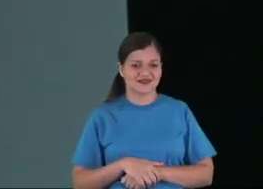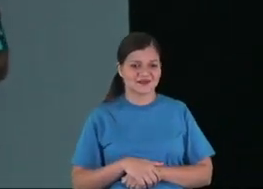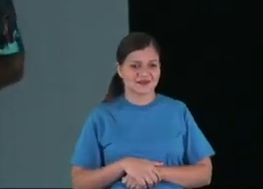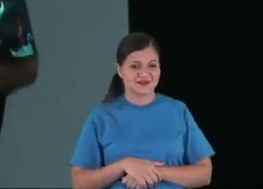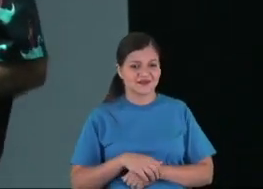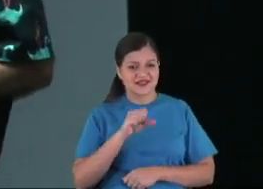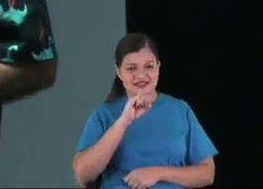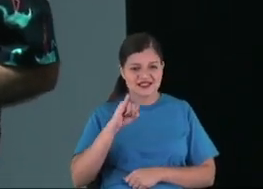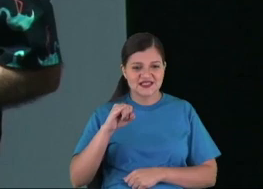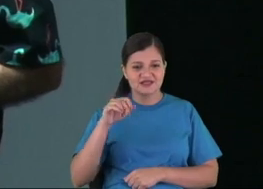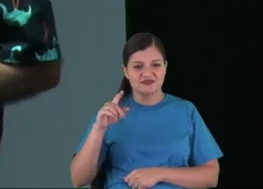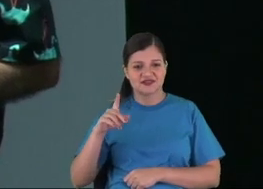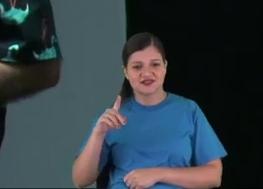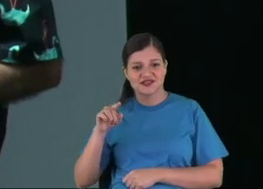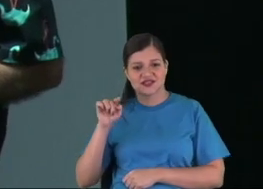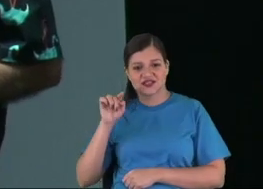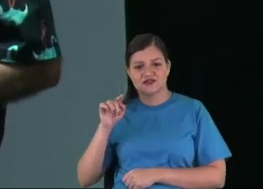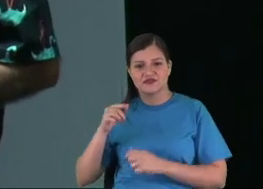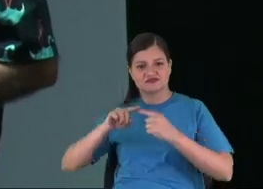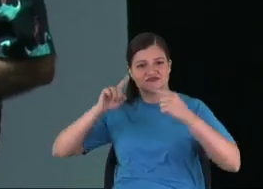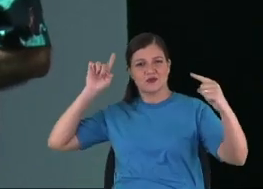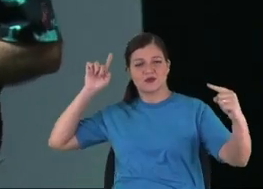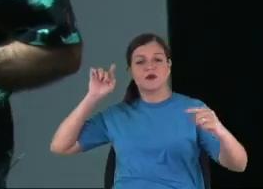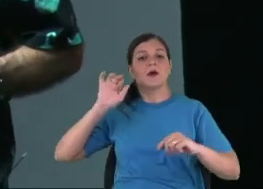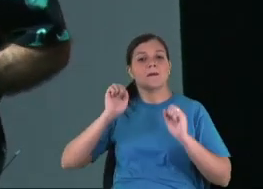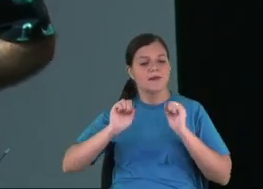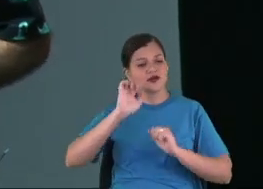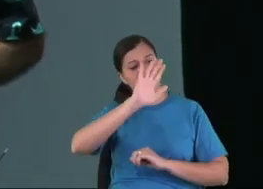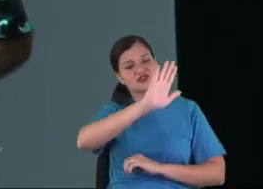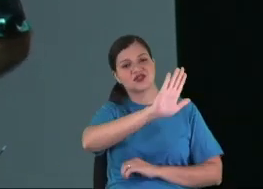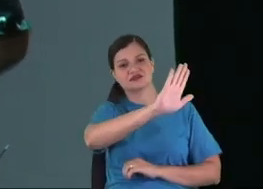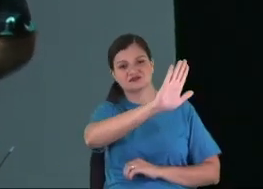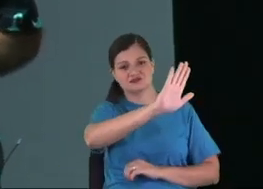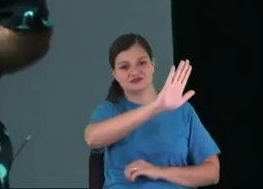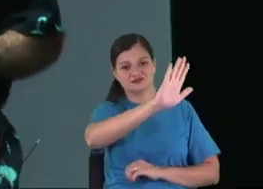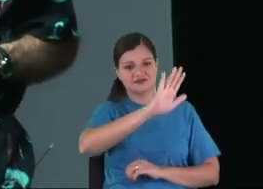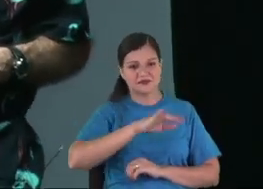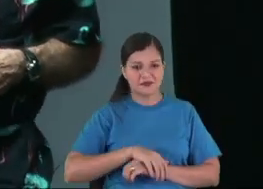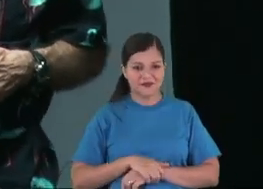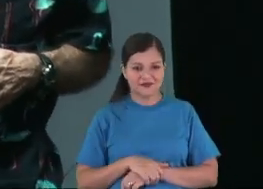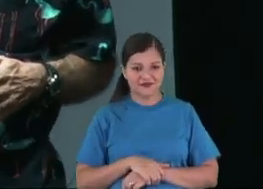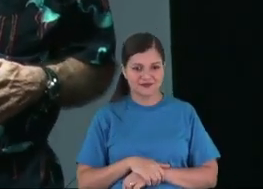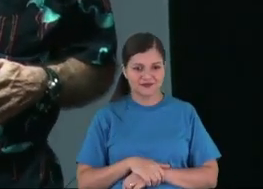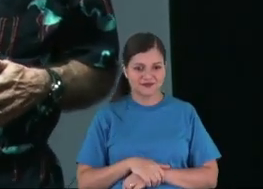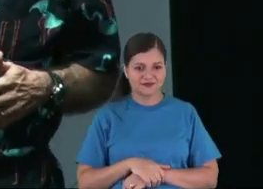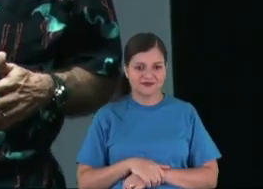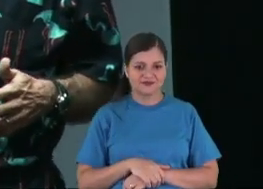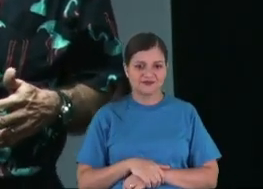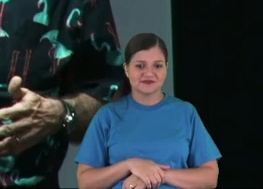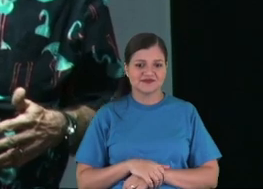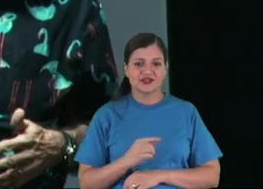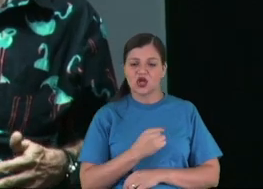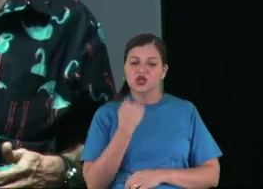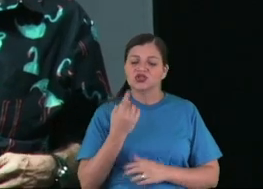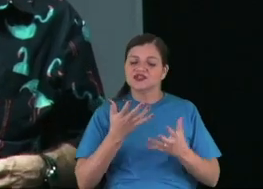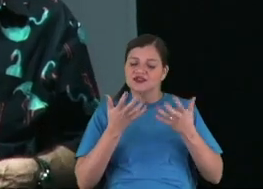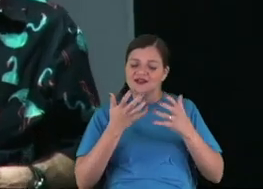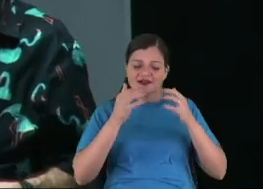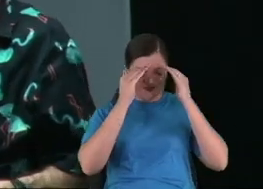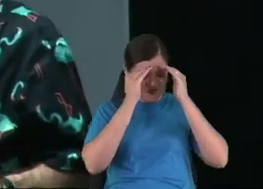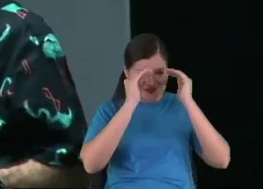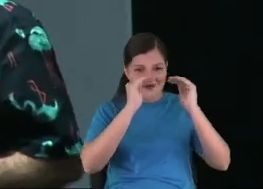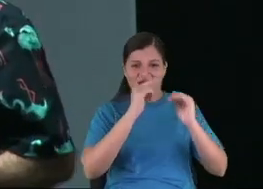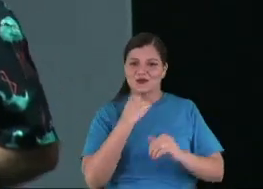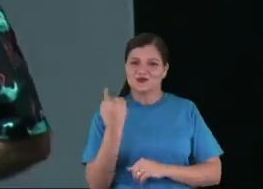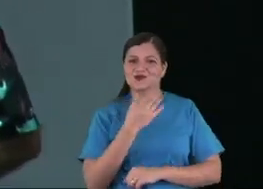Se você estiver muito longe, você pode só estender a sua mão na direção dele, tá bom? Nós queremos honrar os